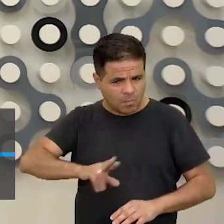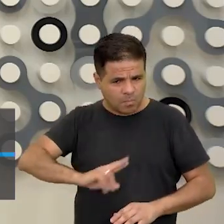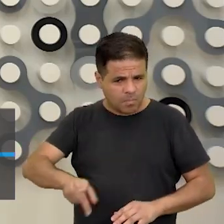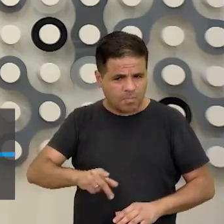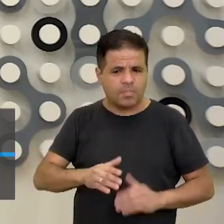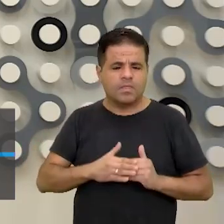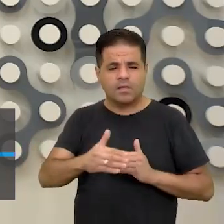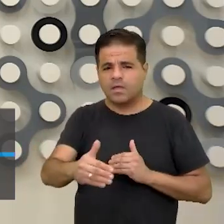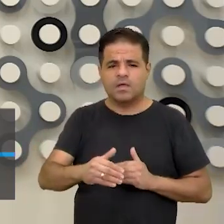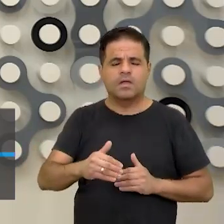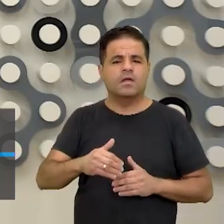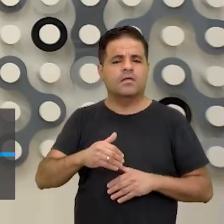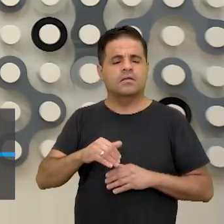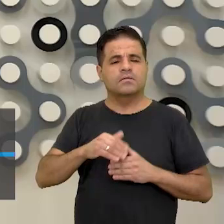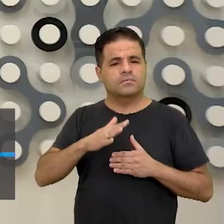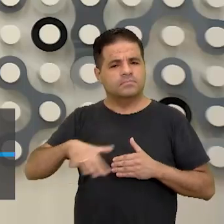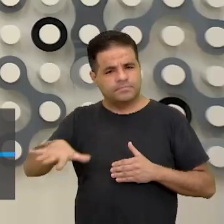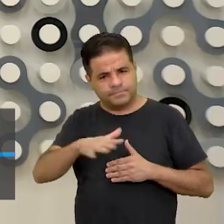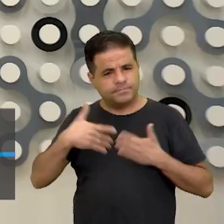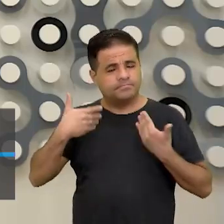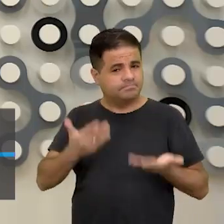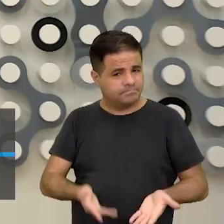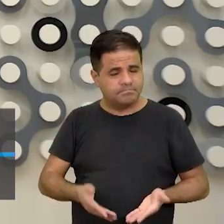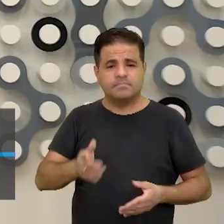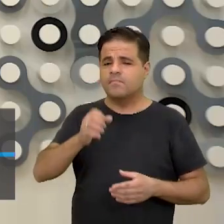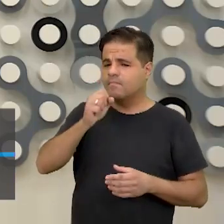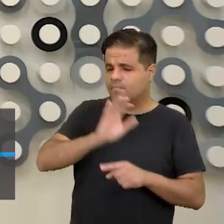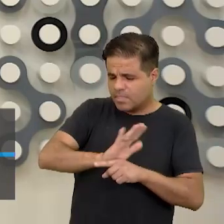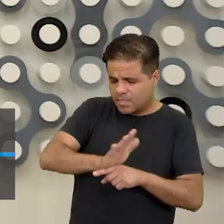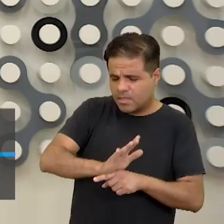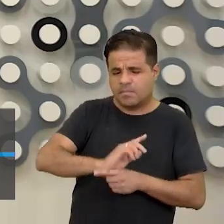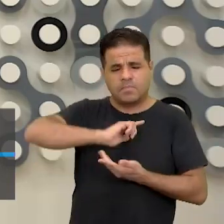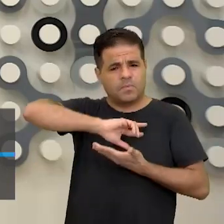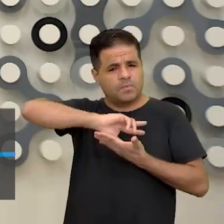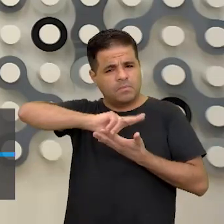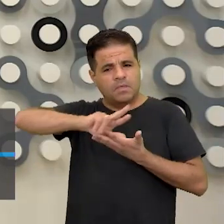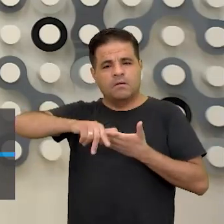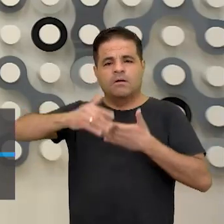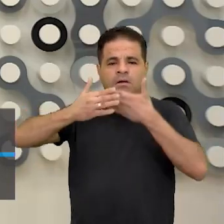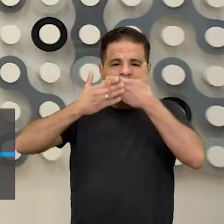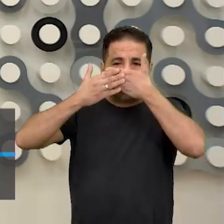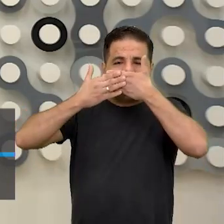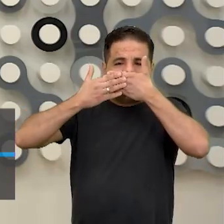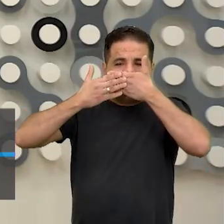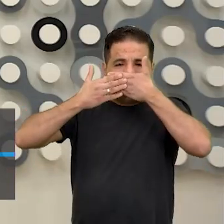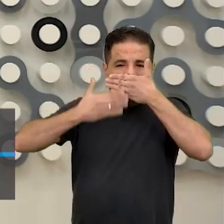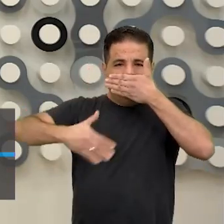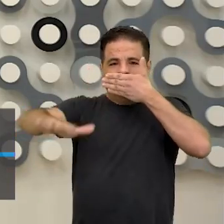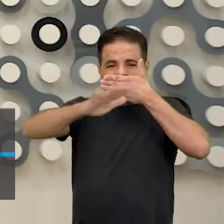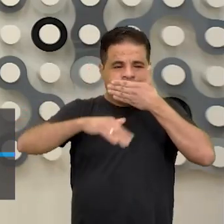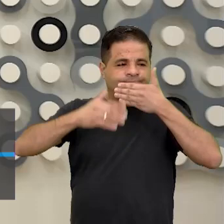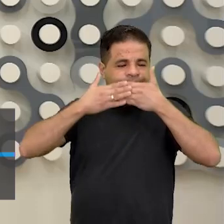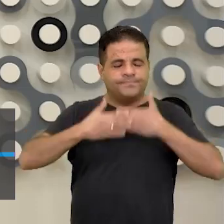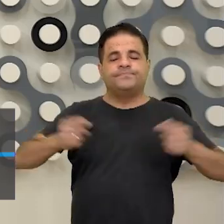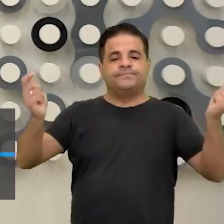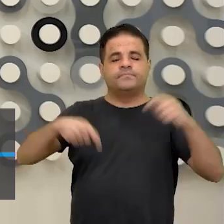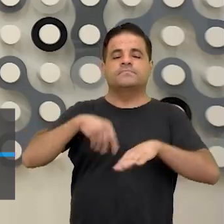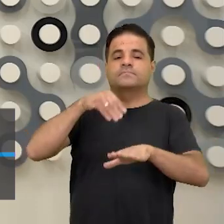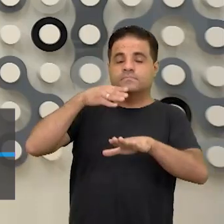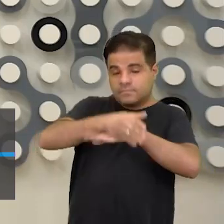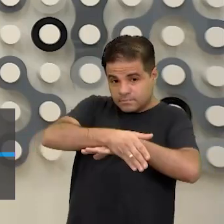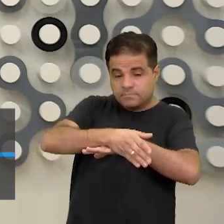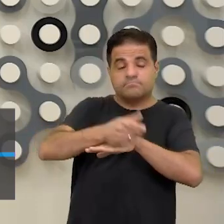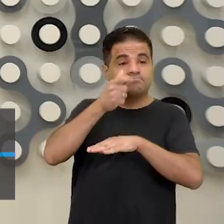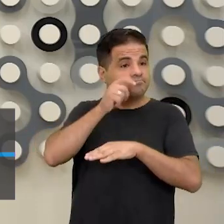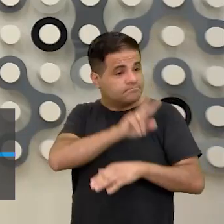verdade, que são novelas, cinema e tantas outras coisas, que essas coisas elas passem a